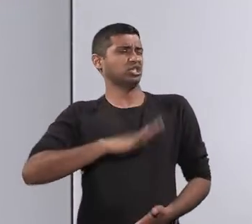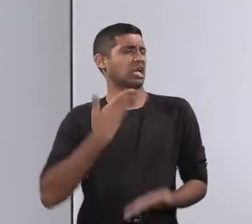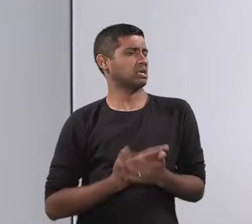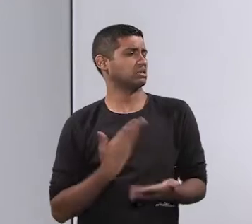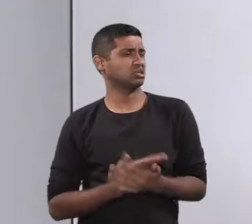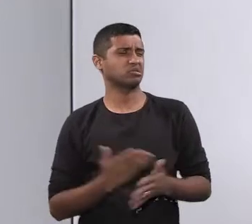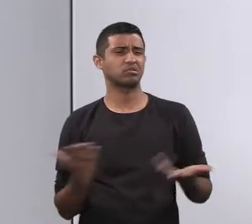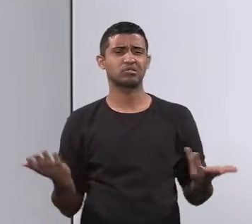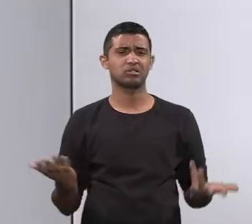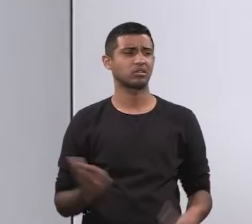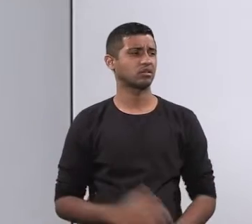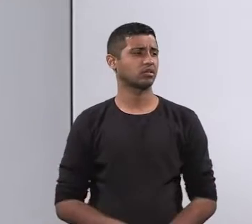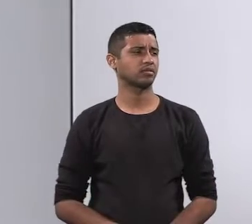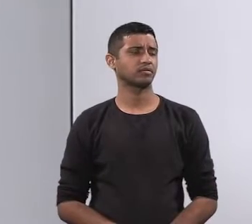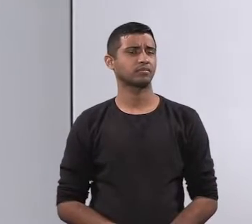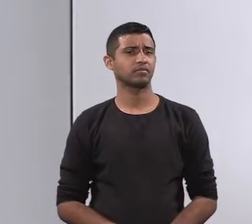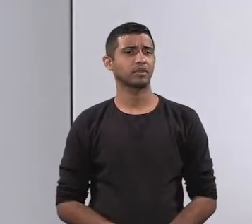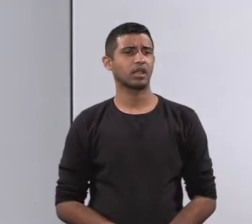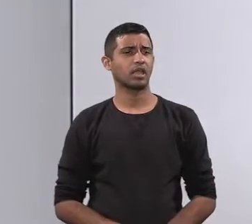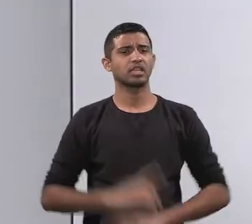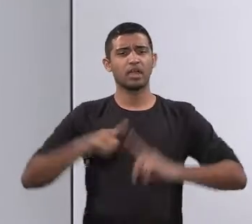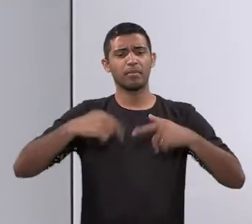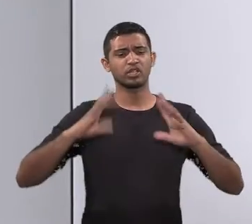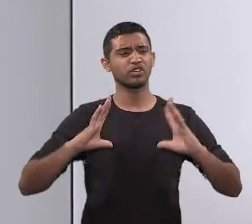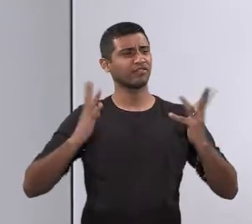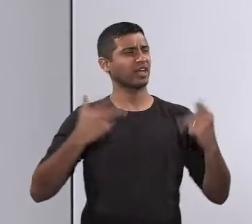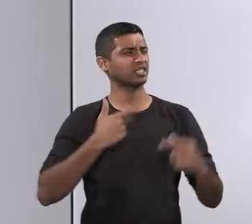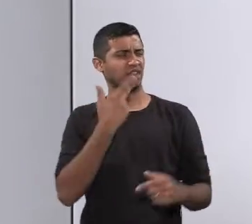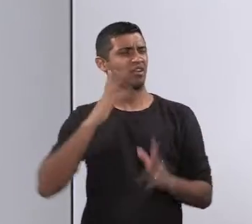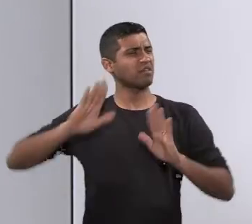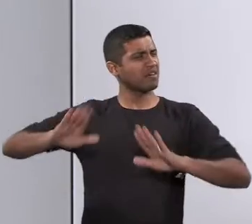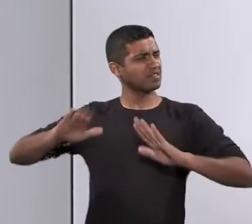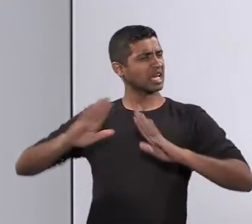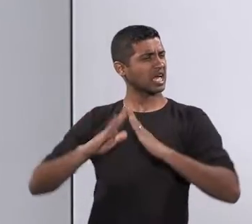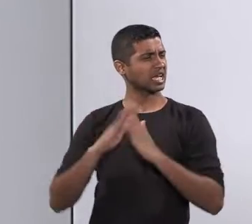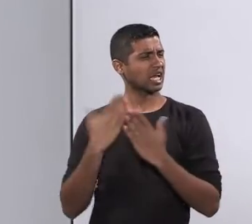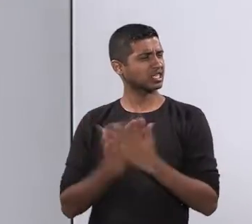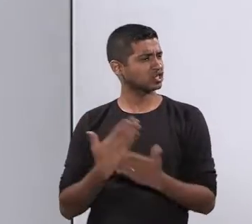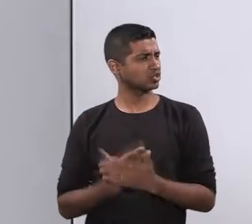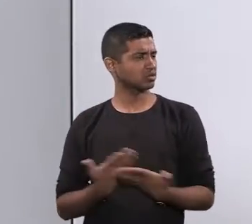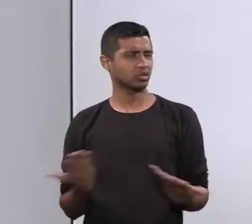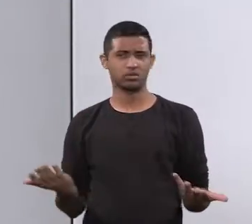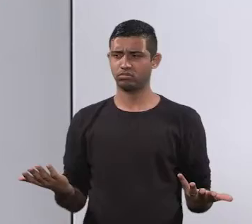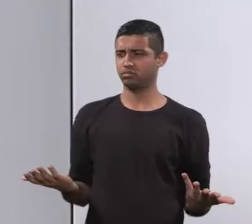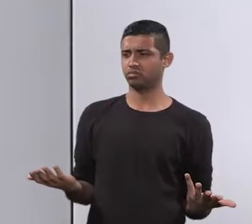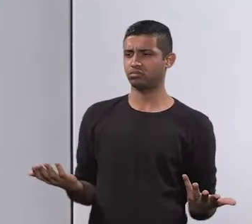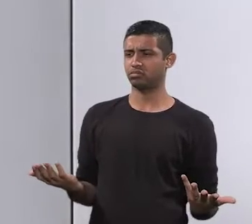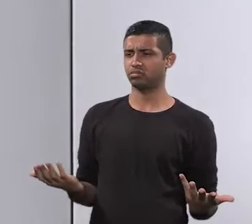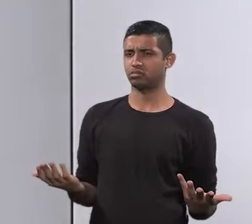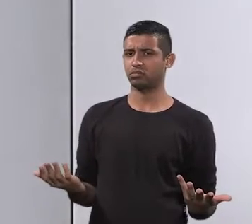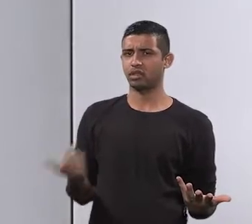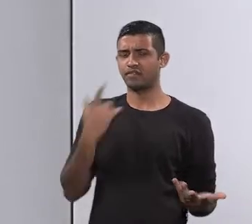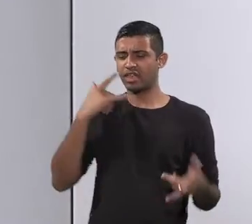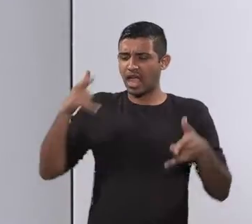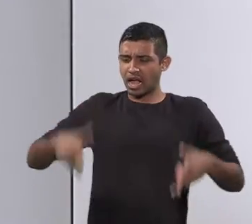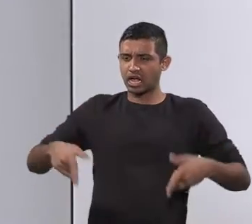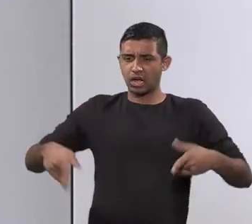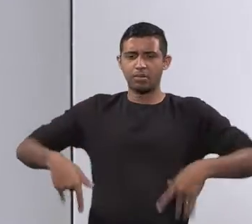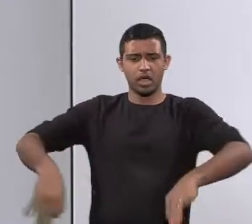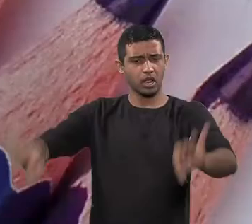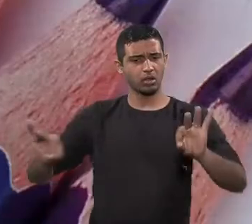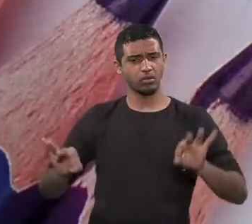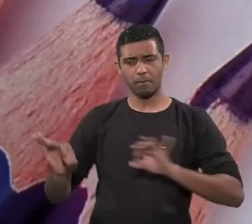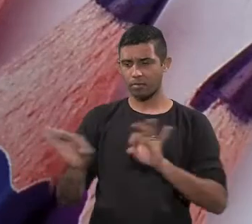estudar e no outro dia teve uma festa e disse que ia ficar em casa para estudar. Até a cama dele ele passou a